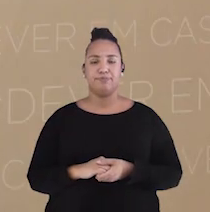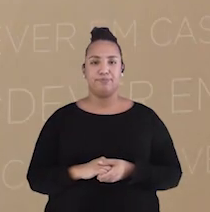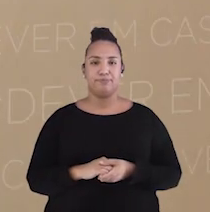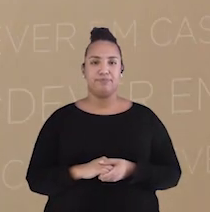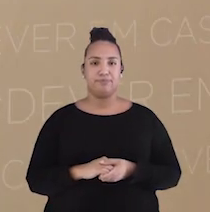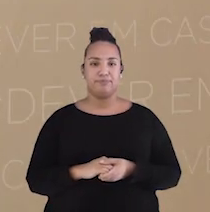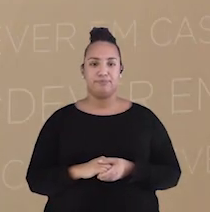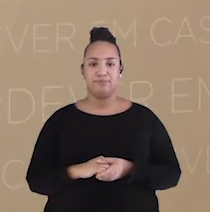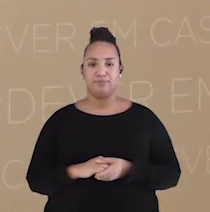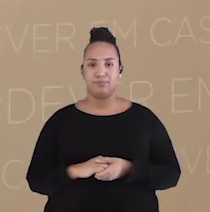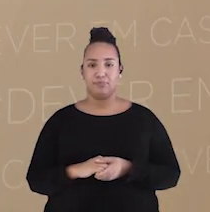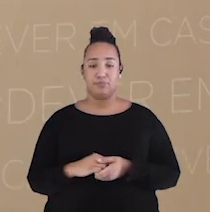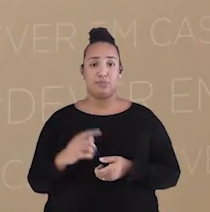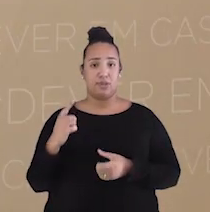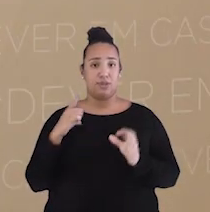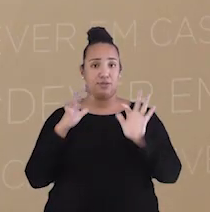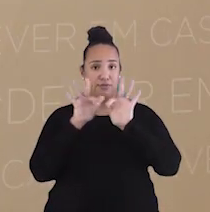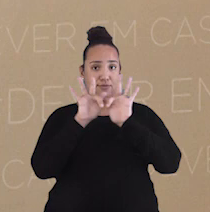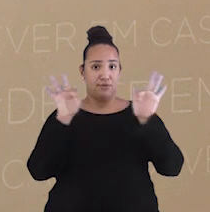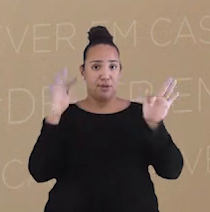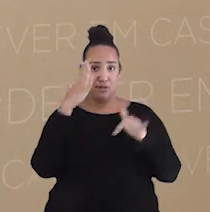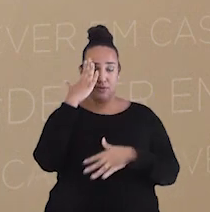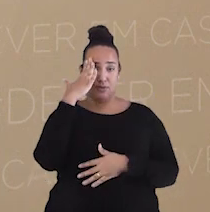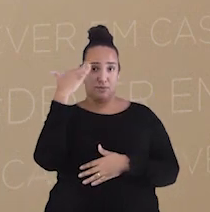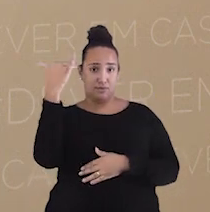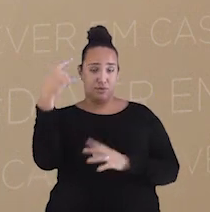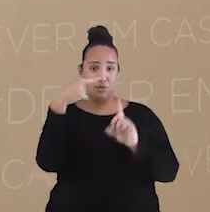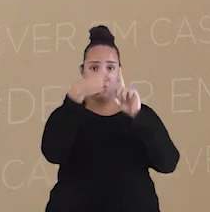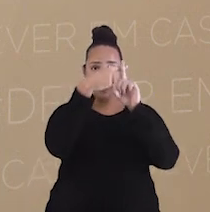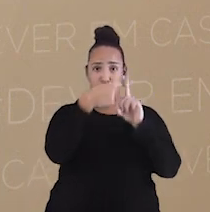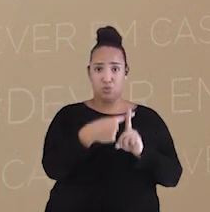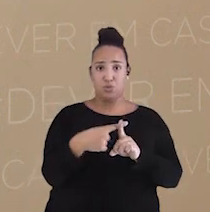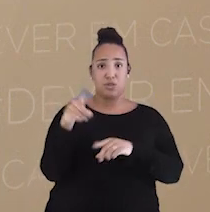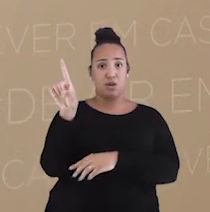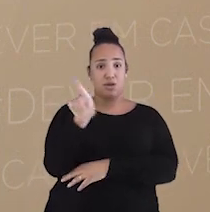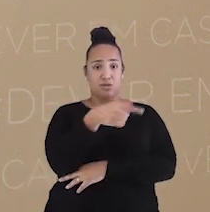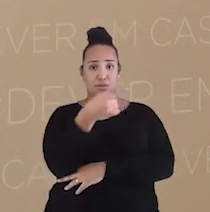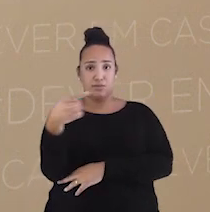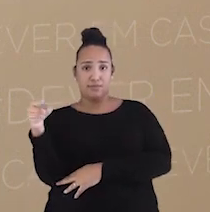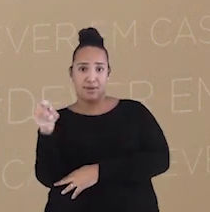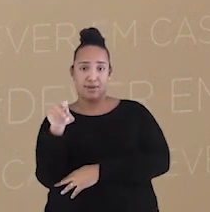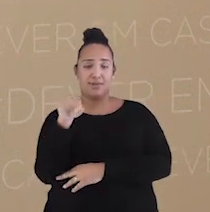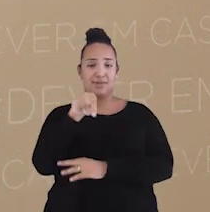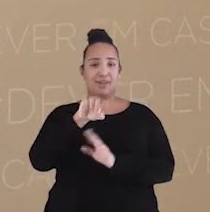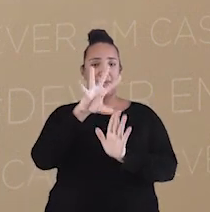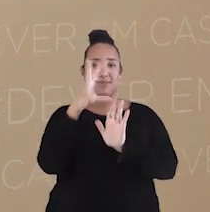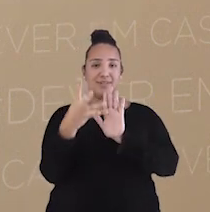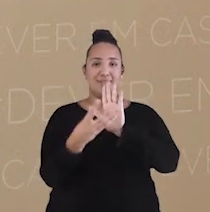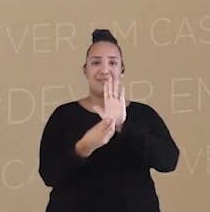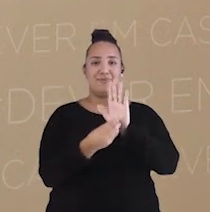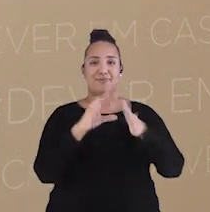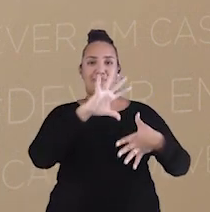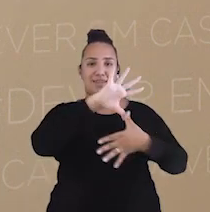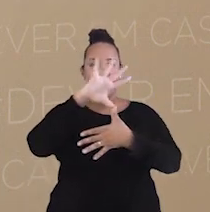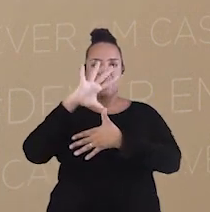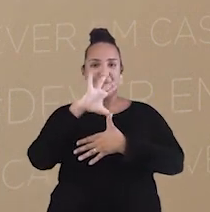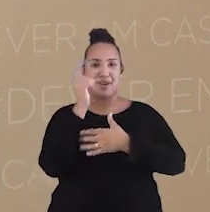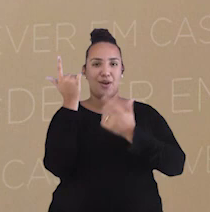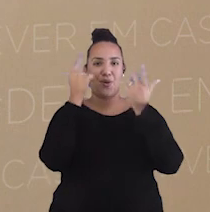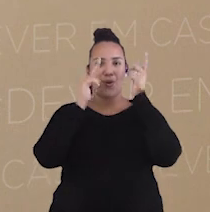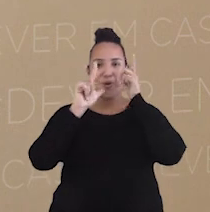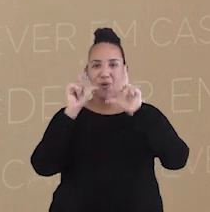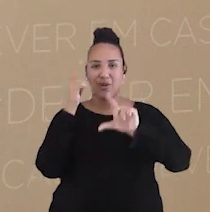A expressão entre a cruz e a espada ficou bastante famosa quando o assunto é a conquista da América. Você já